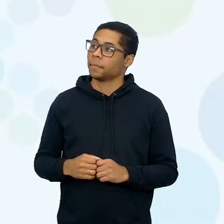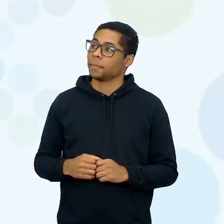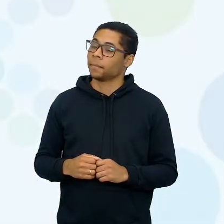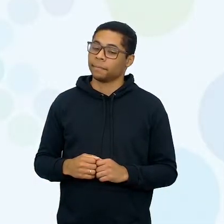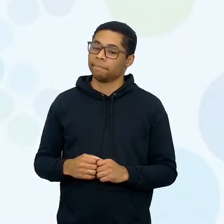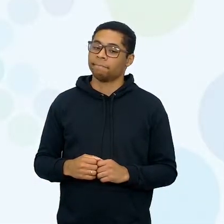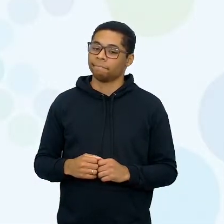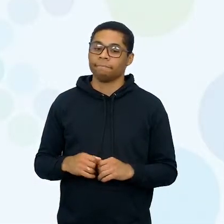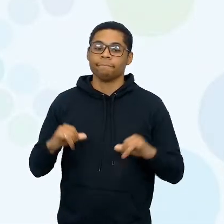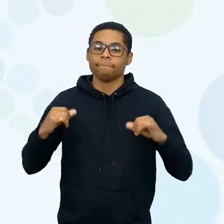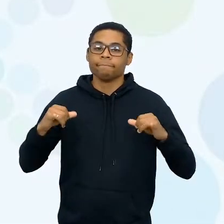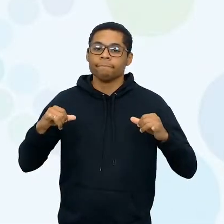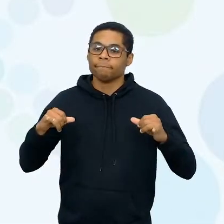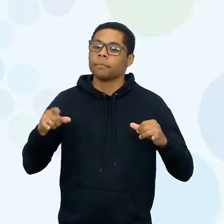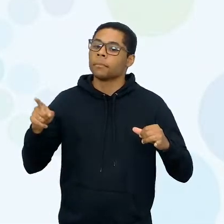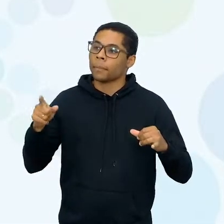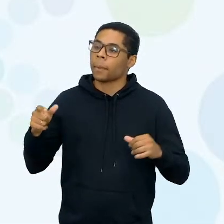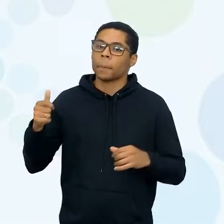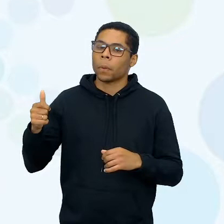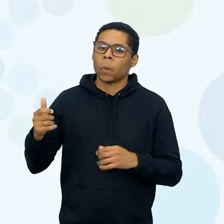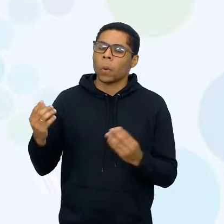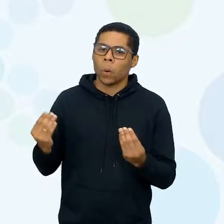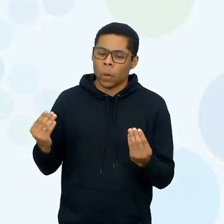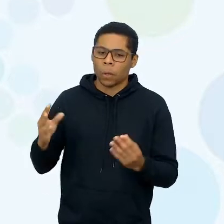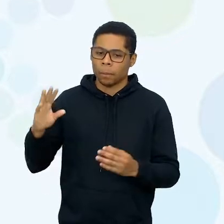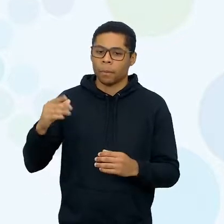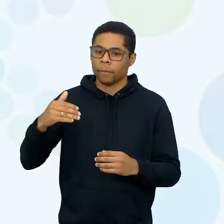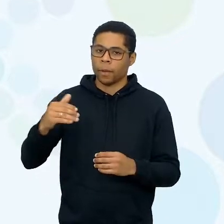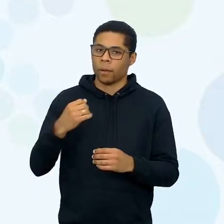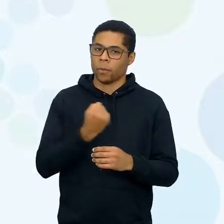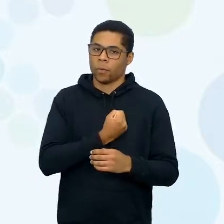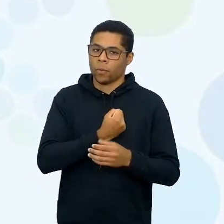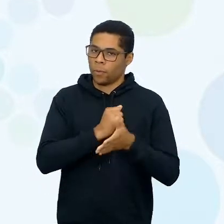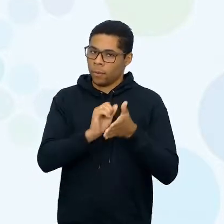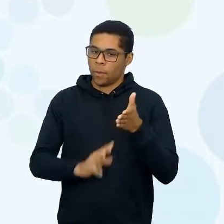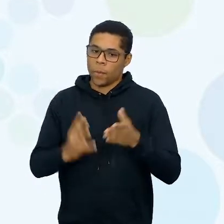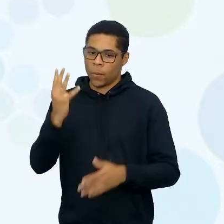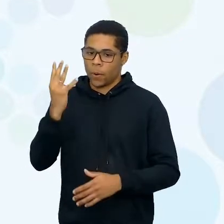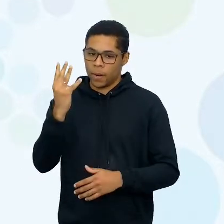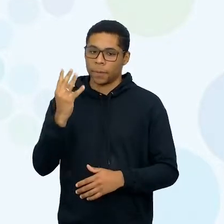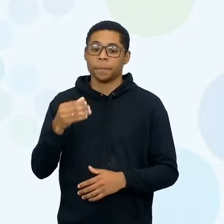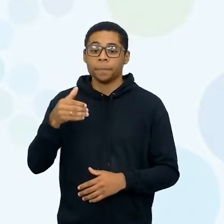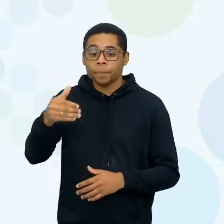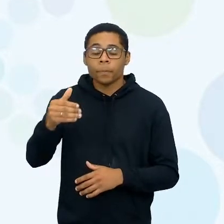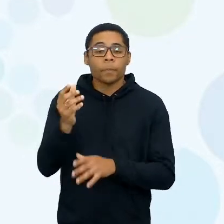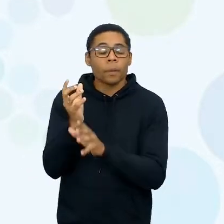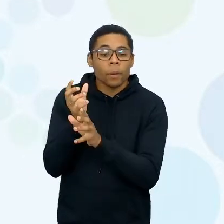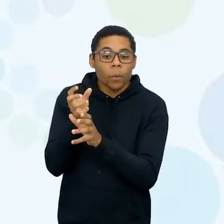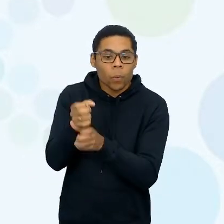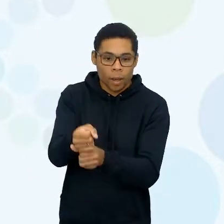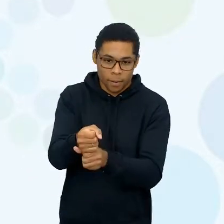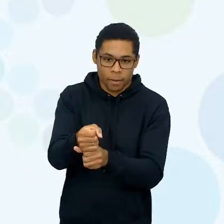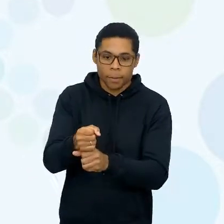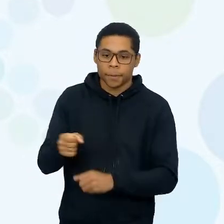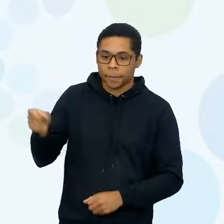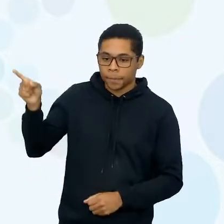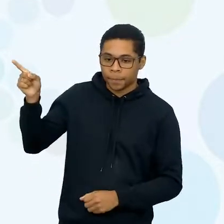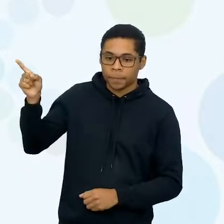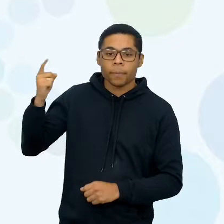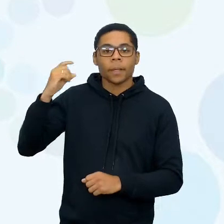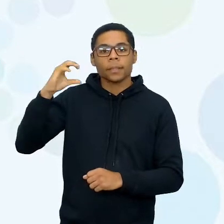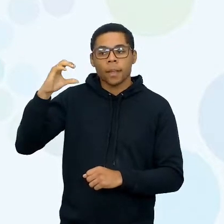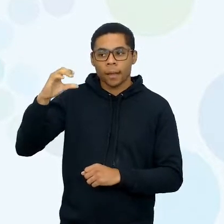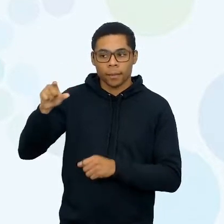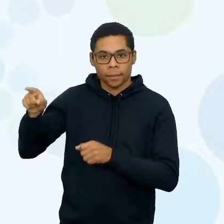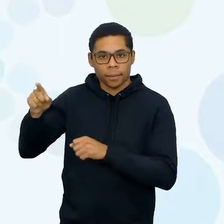de eficiência energética atividade 4. Hoje vamos calcular aprofundamento Ciência em Ação, unidade curricular você